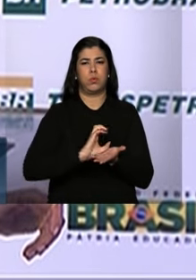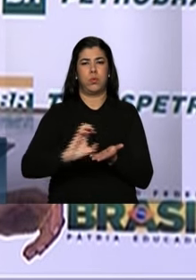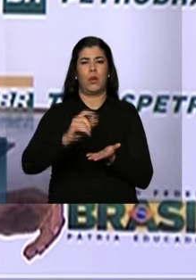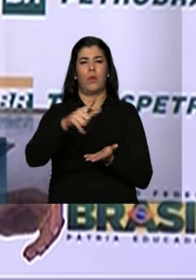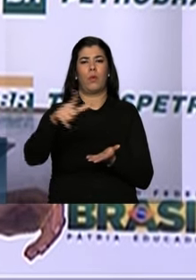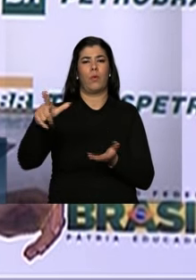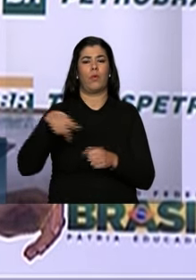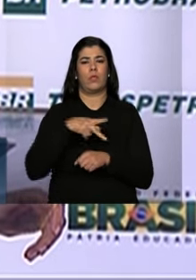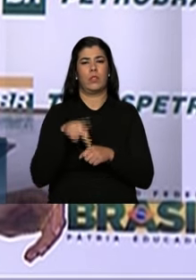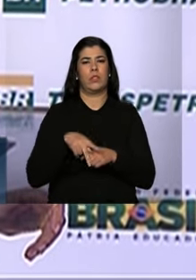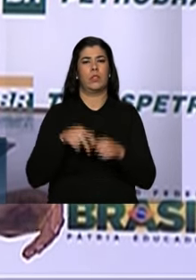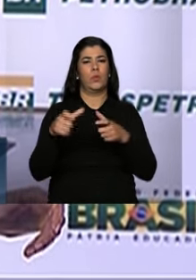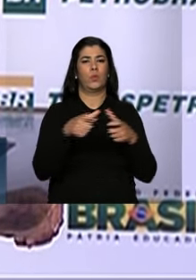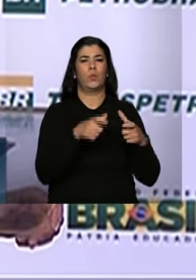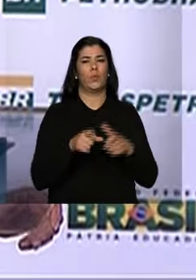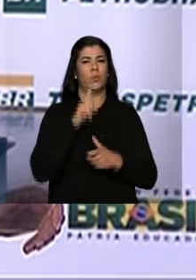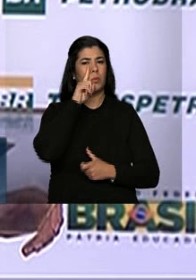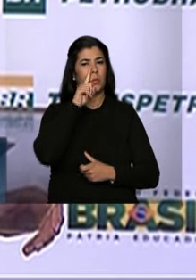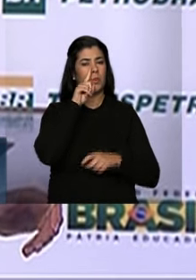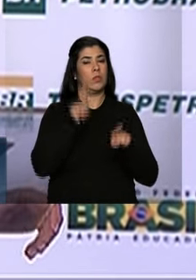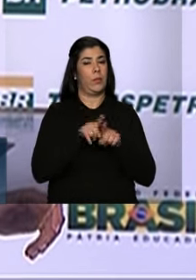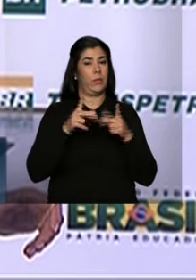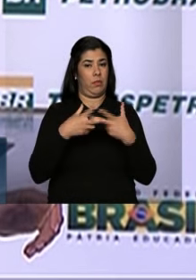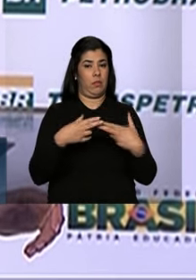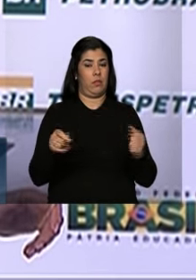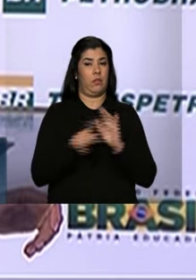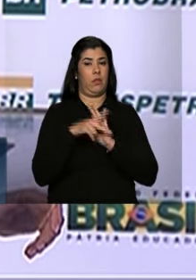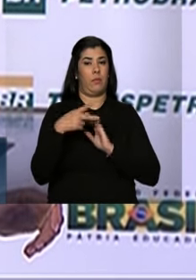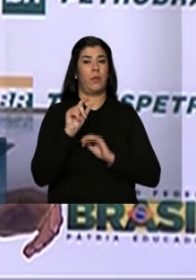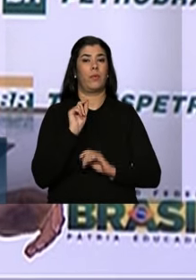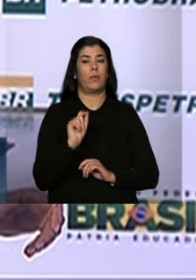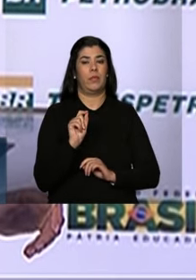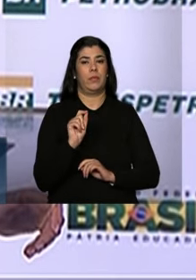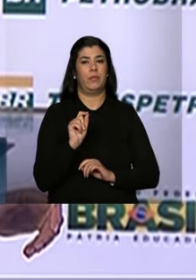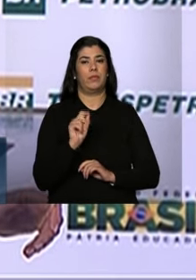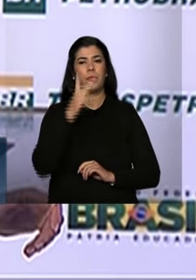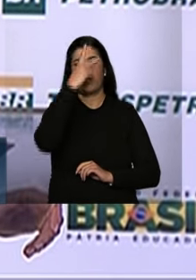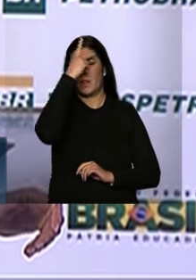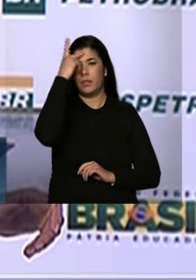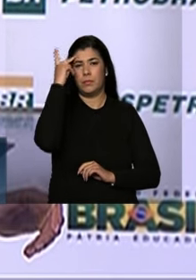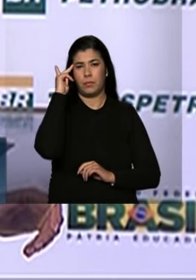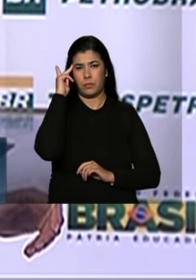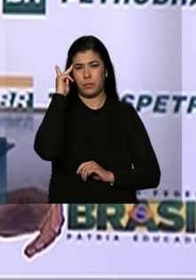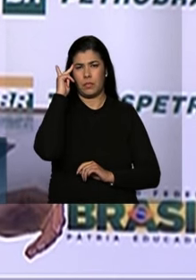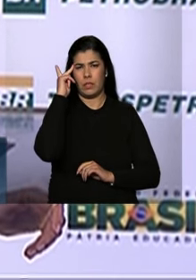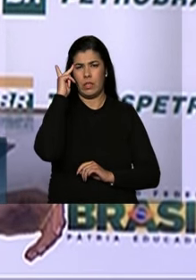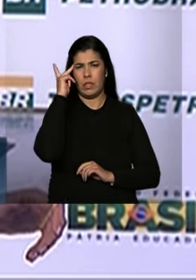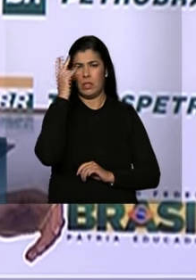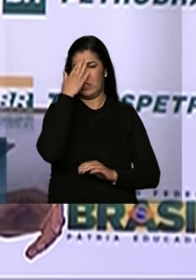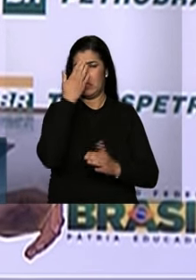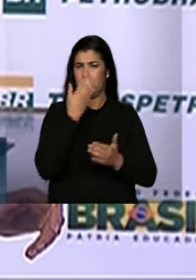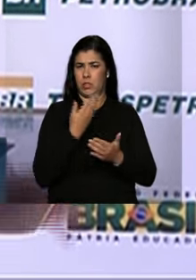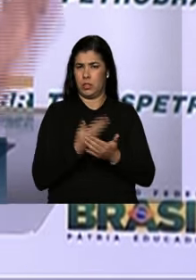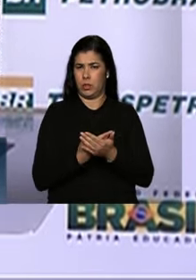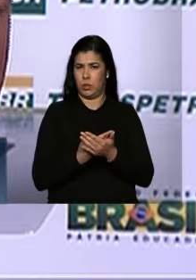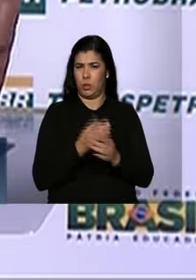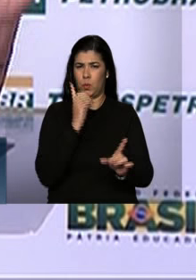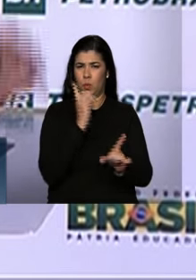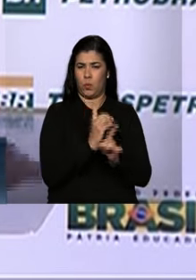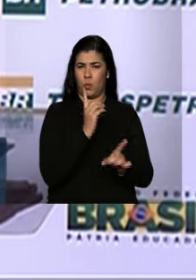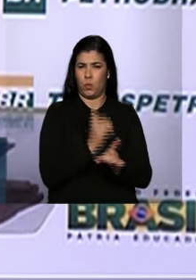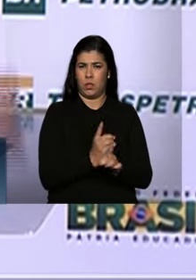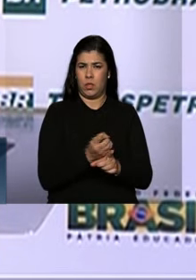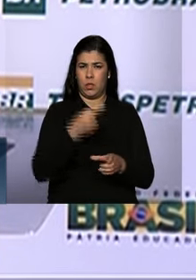risco, cuja característica principal é quem achar petróleo